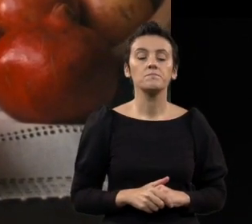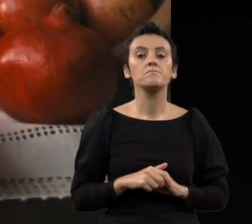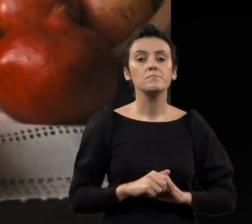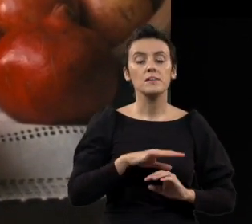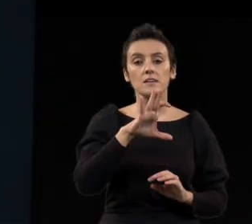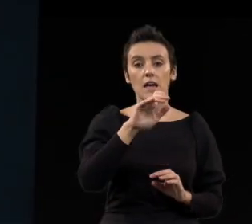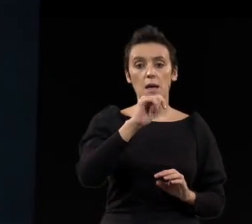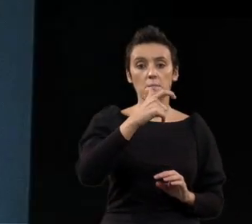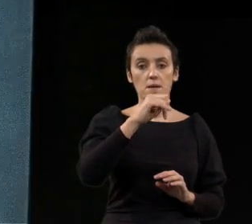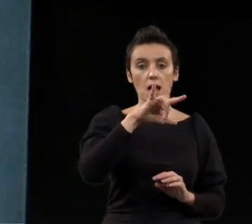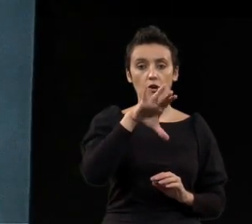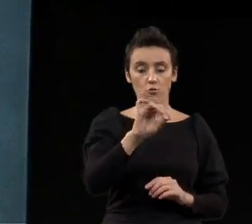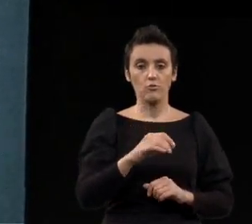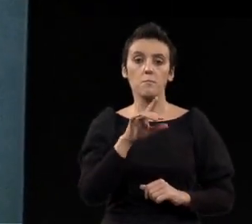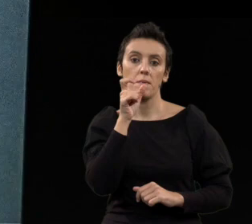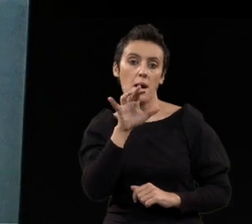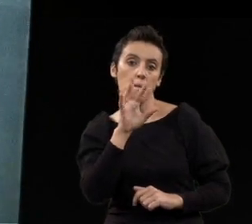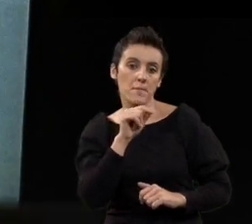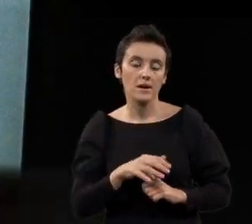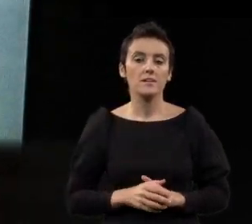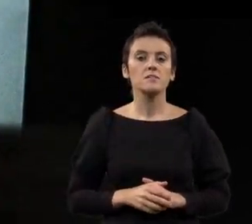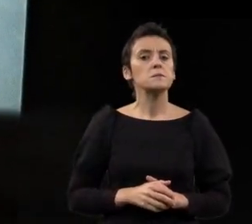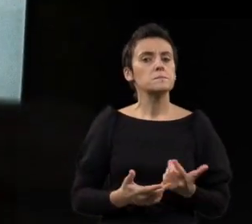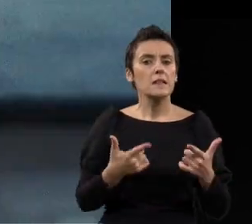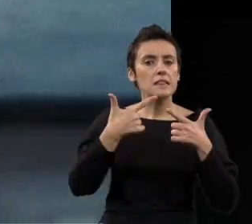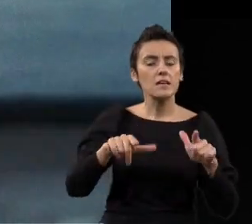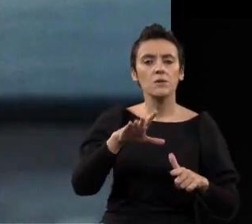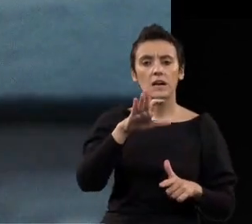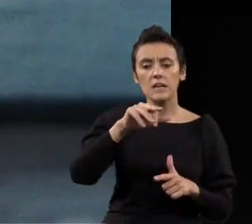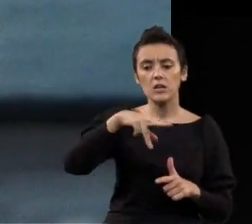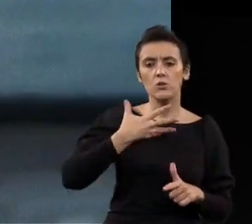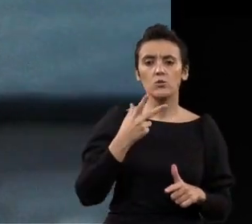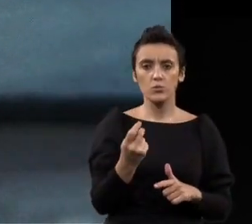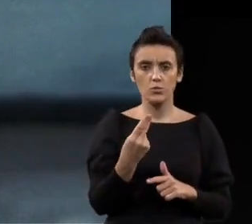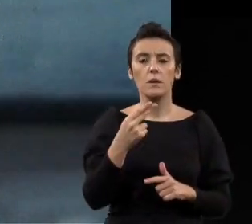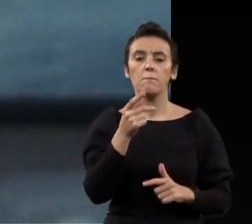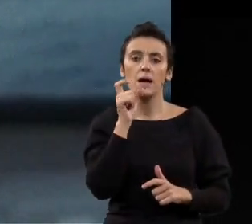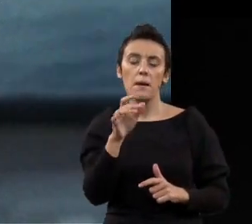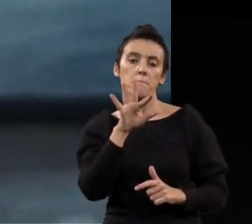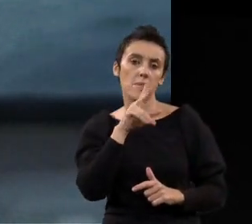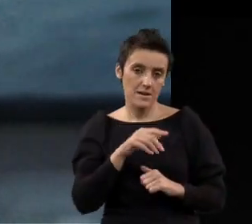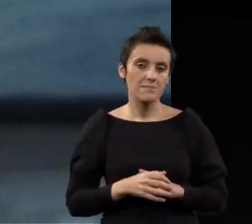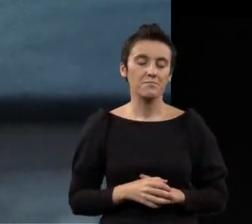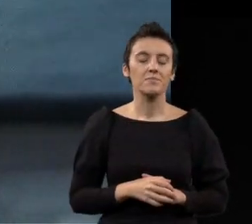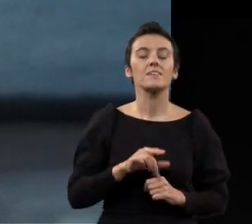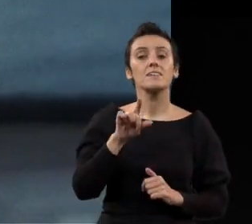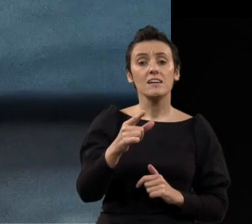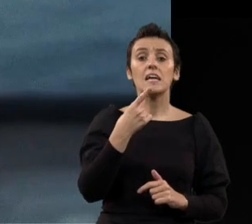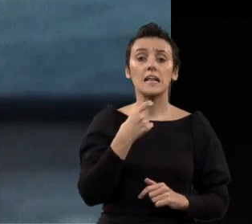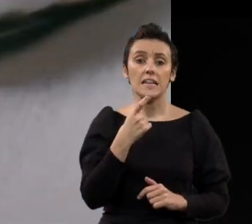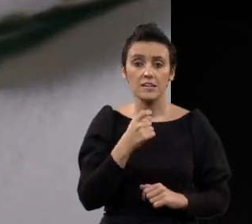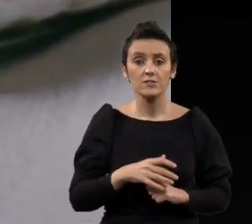Ima, em hindu, Mata. Em inglês, Mada. Em